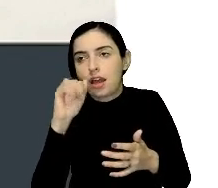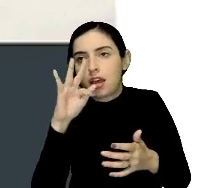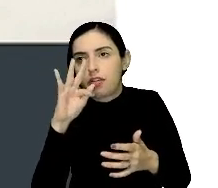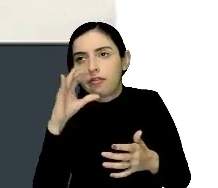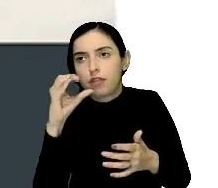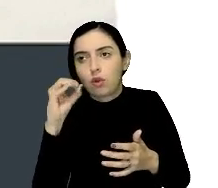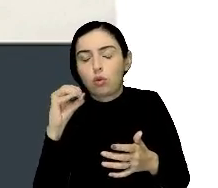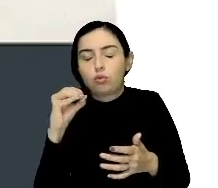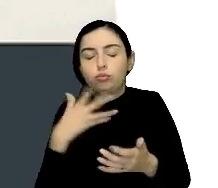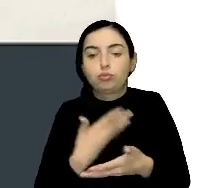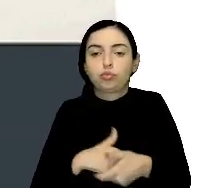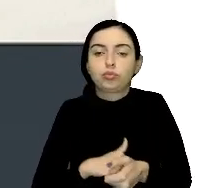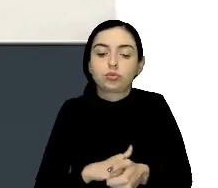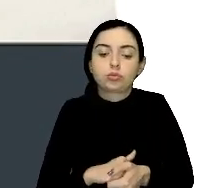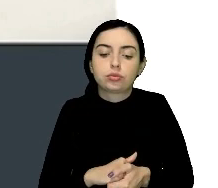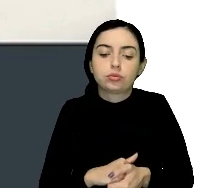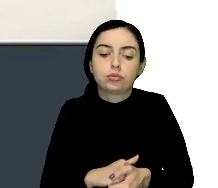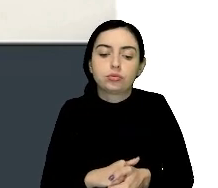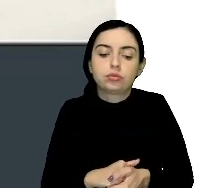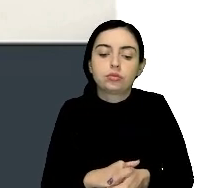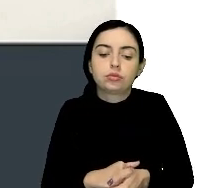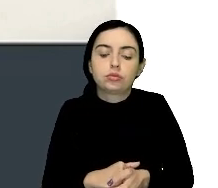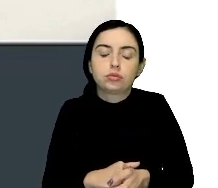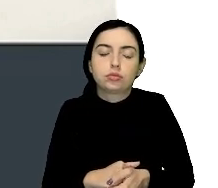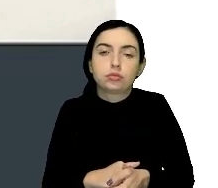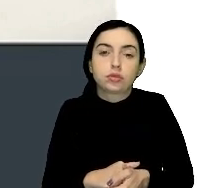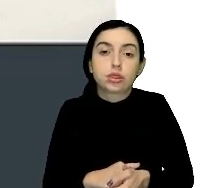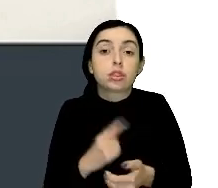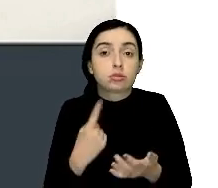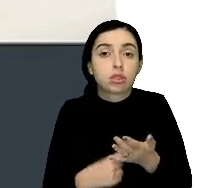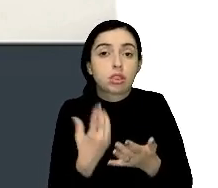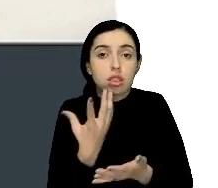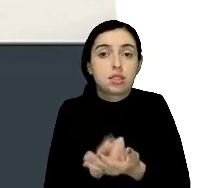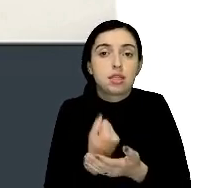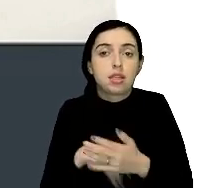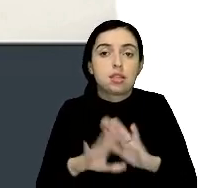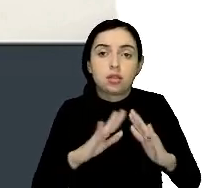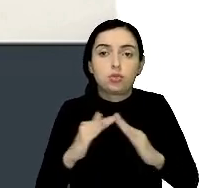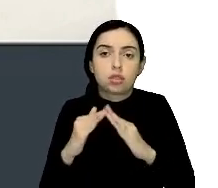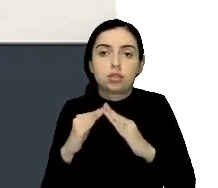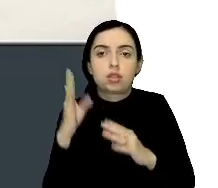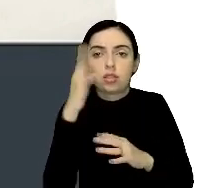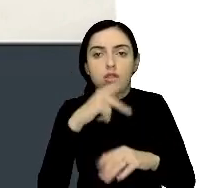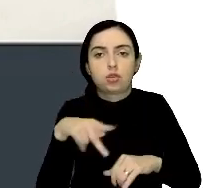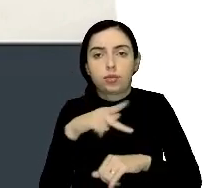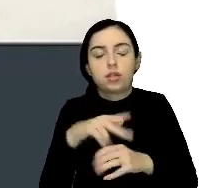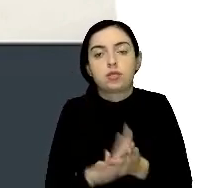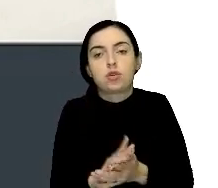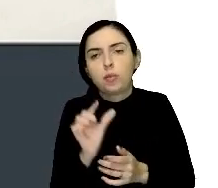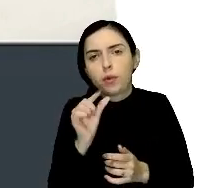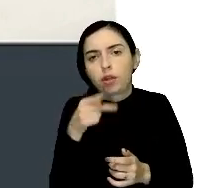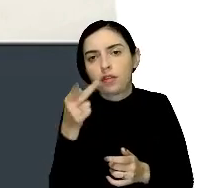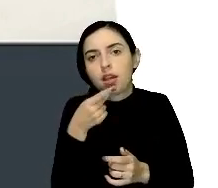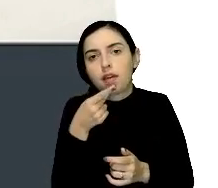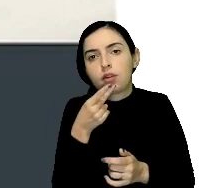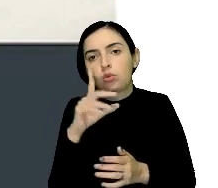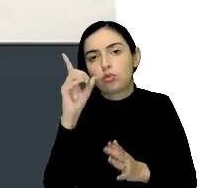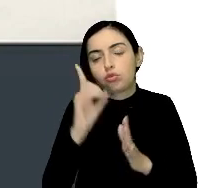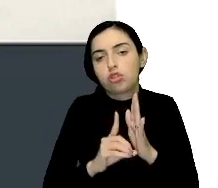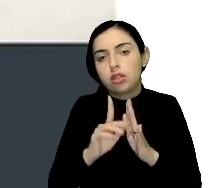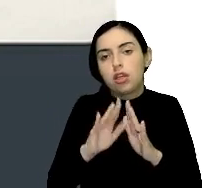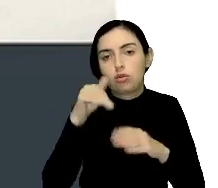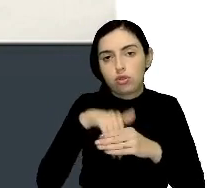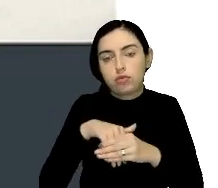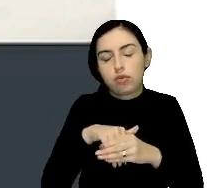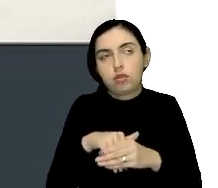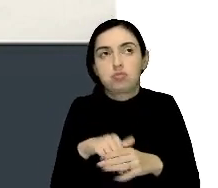migratórias, garante a autorização de residência no país. Então, esse é um pouco do que eu falei, né, o direito de voto, que talvez a gente